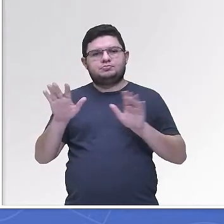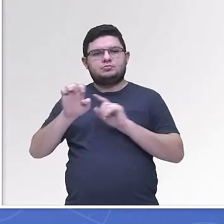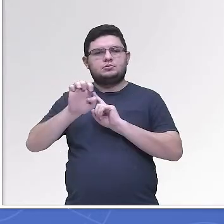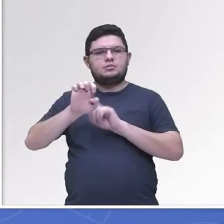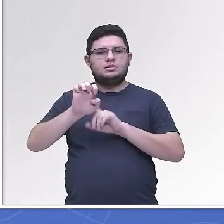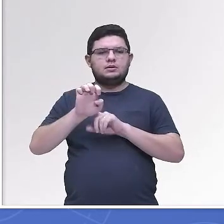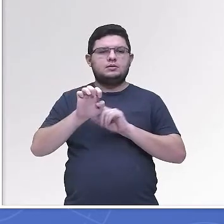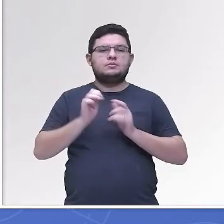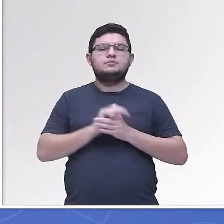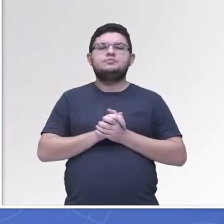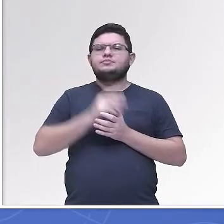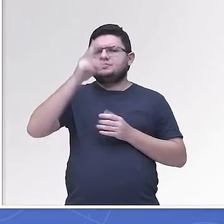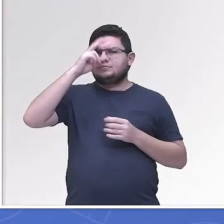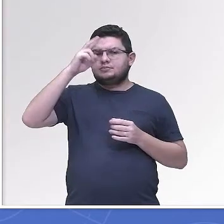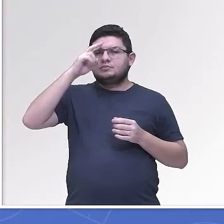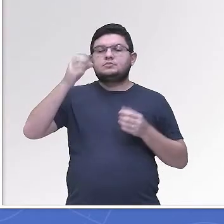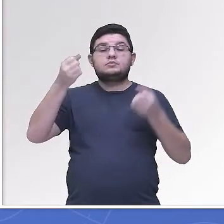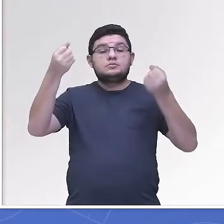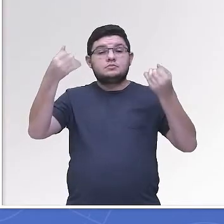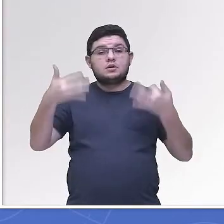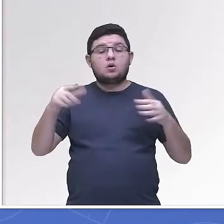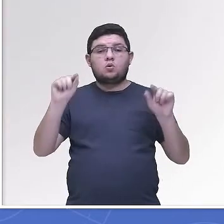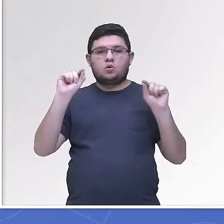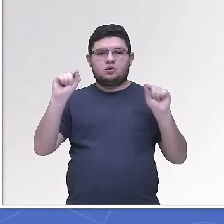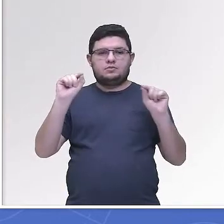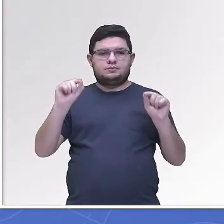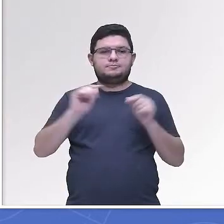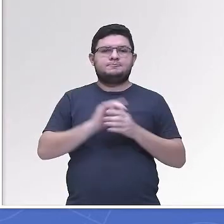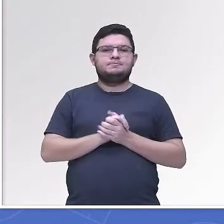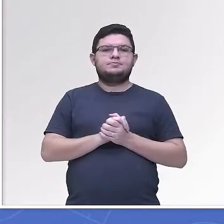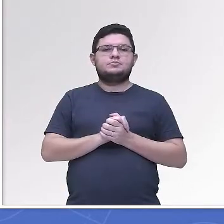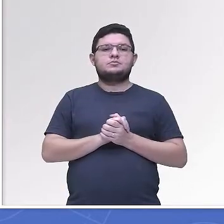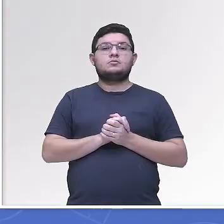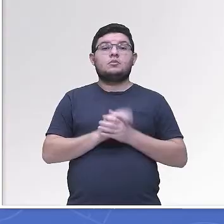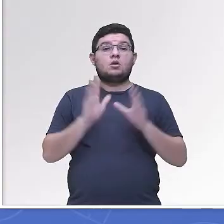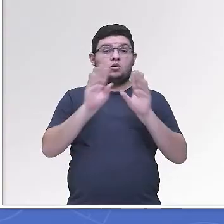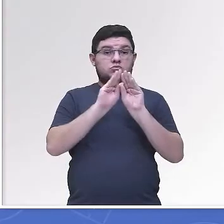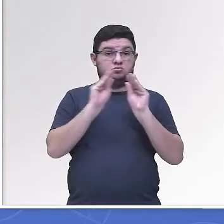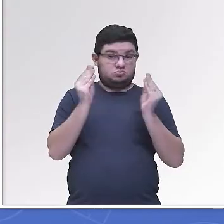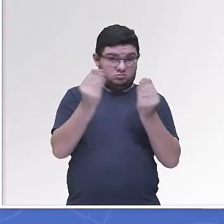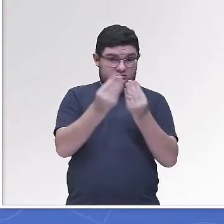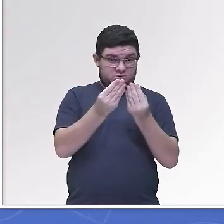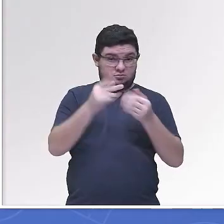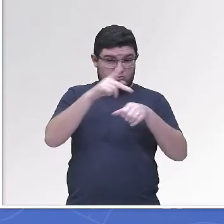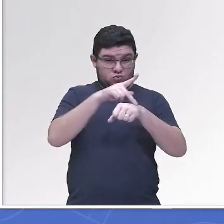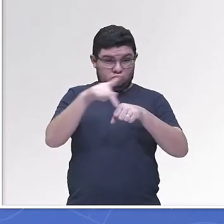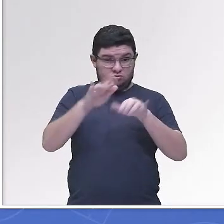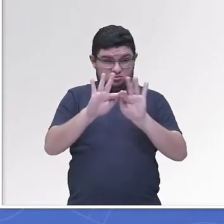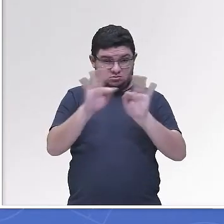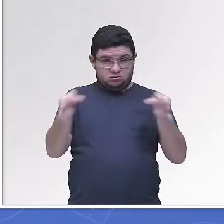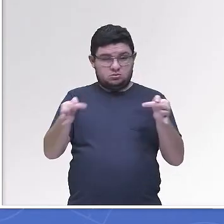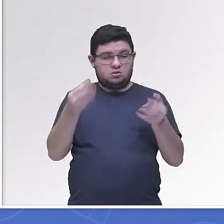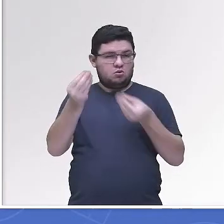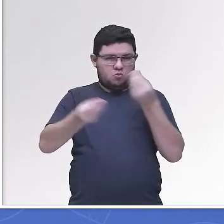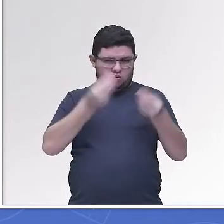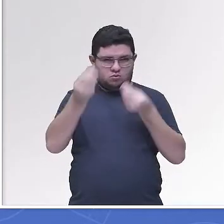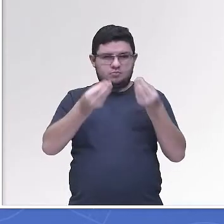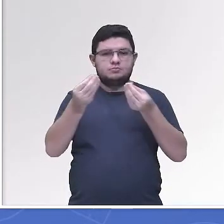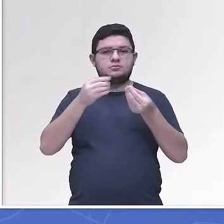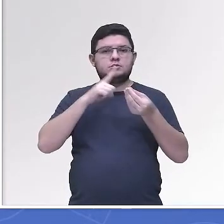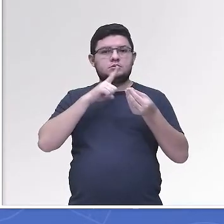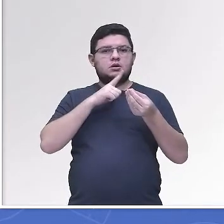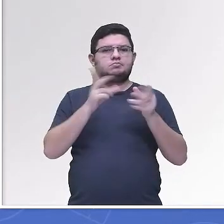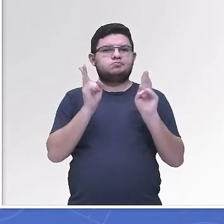compostas. Relembrando, o que é uma substância simples? É formada sempre pelo mesmo